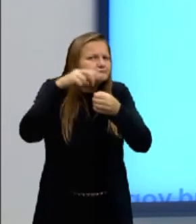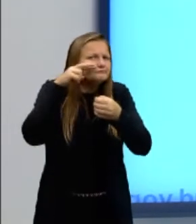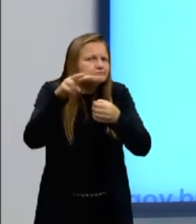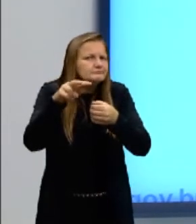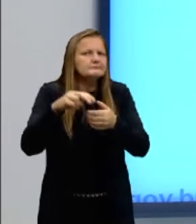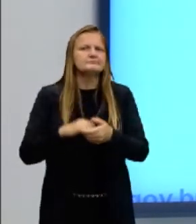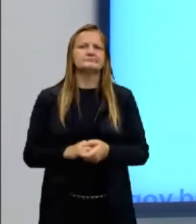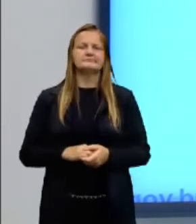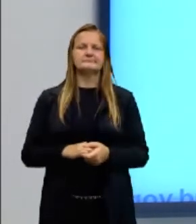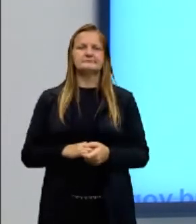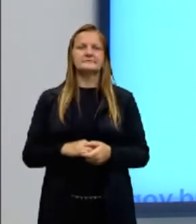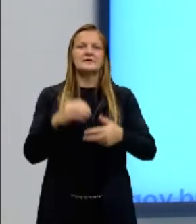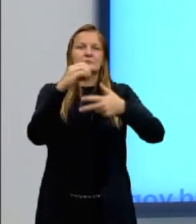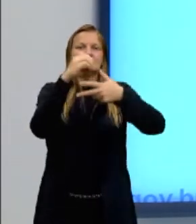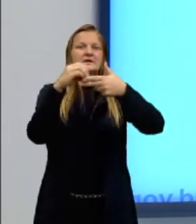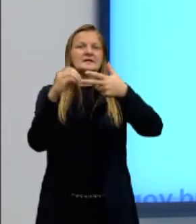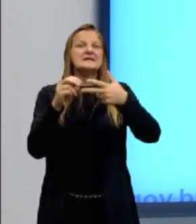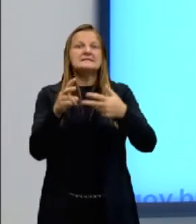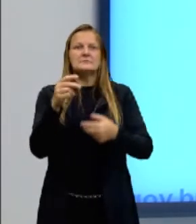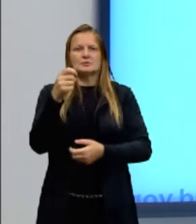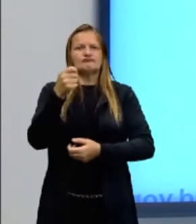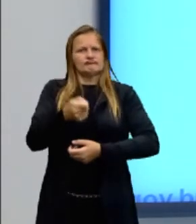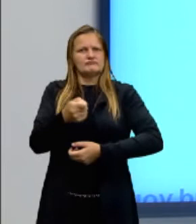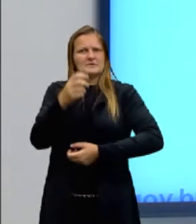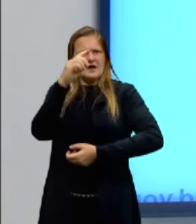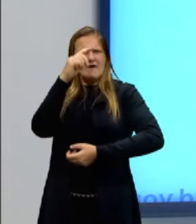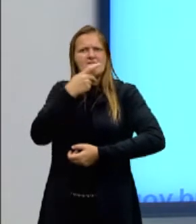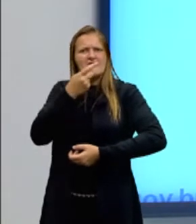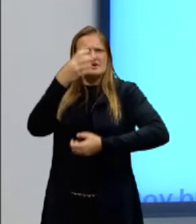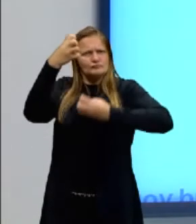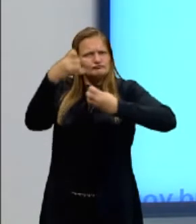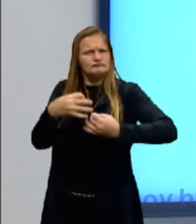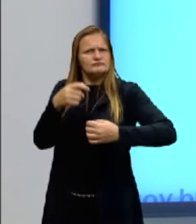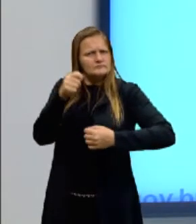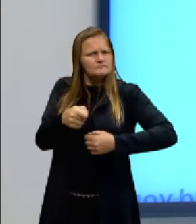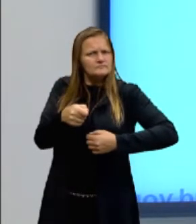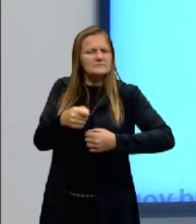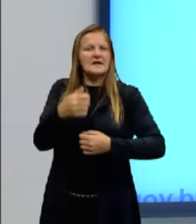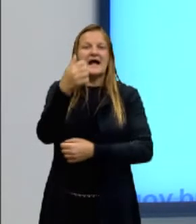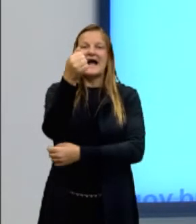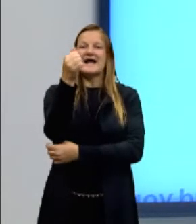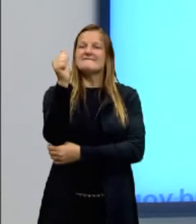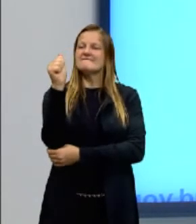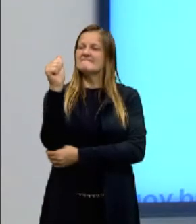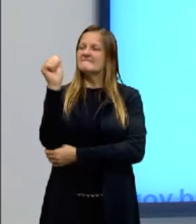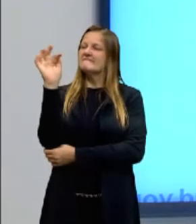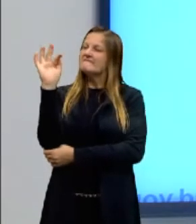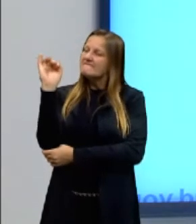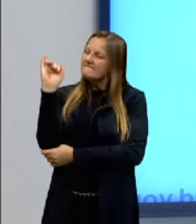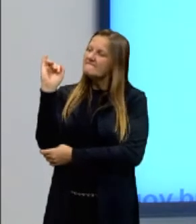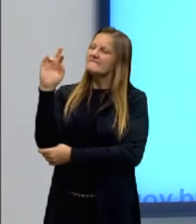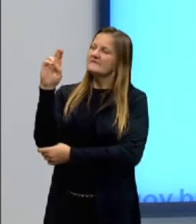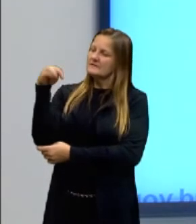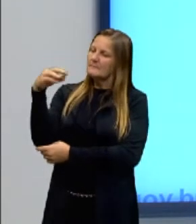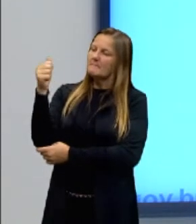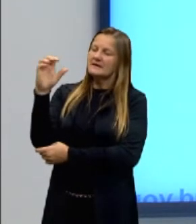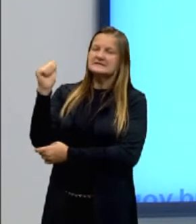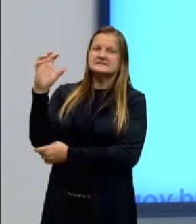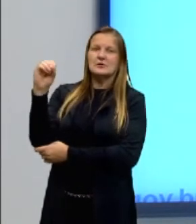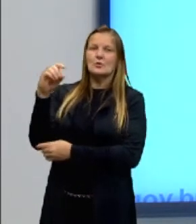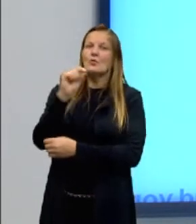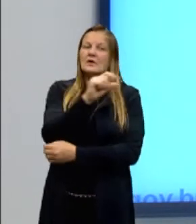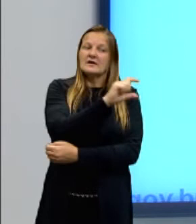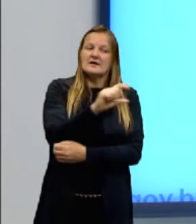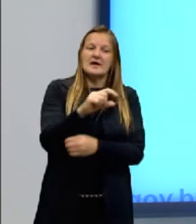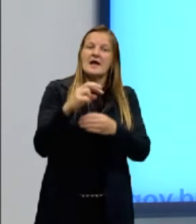ver de novo porque a pergunta do Enem ela sempre vai ser uma afirmação aos estão vendo ela é uma afirmação em completa que vai ser completada aquela